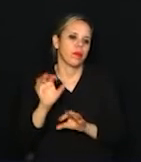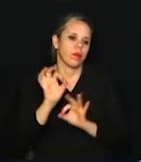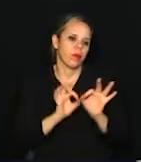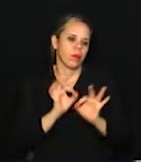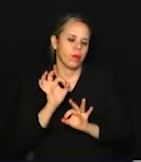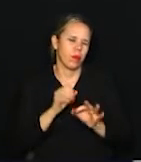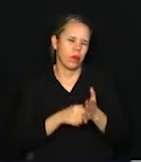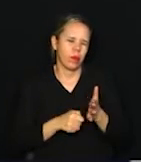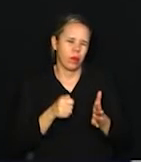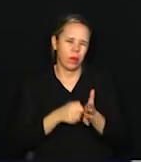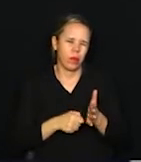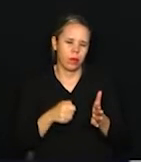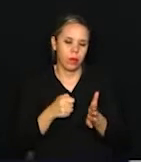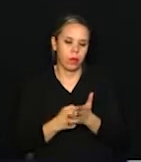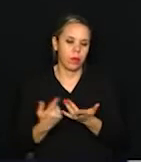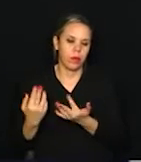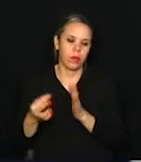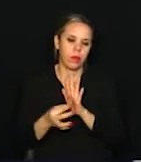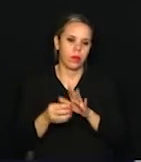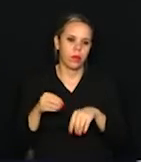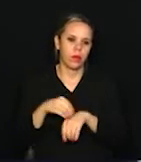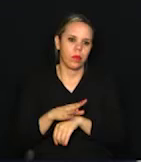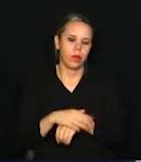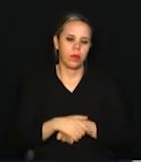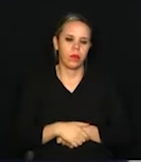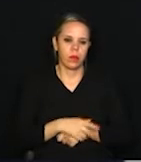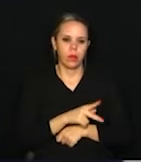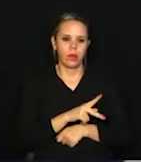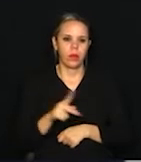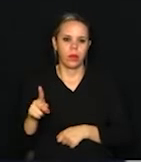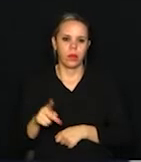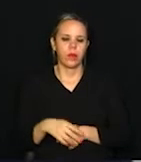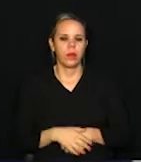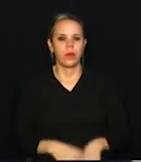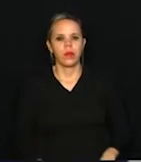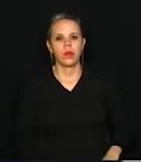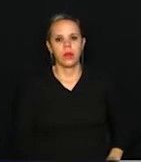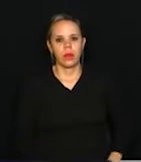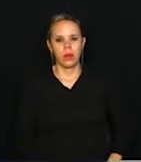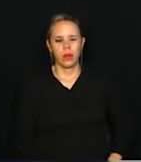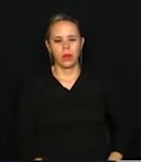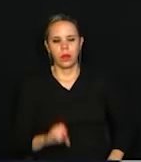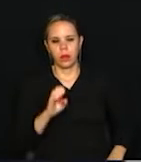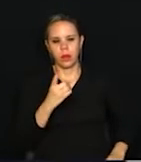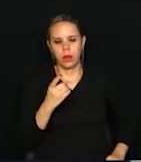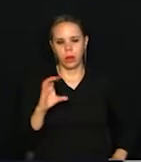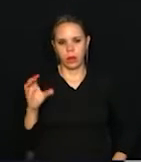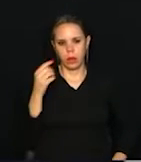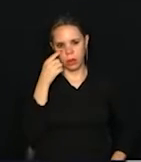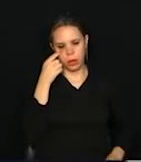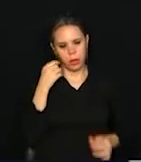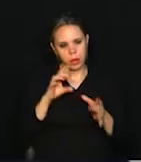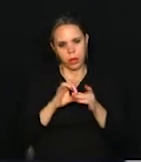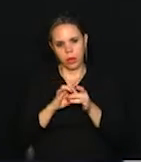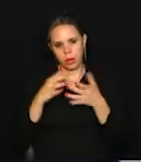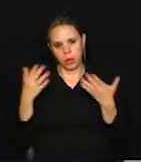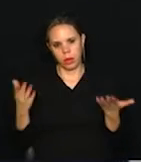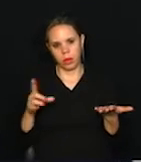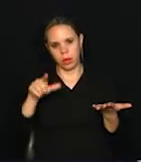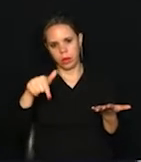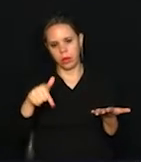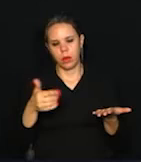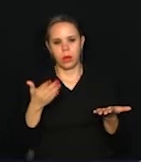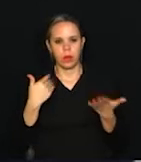de políticas, aí, como foi sugerido pelo presidente da INDEC. E fico aí à disposição depois para que a